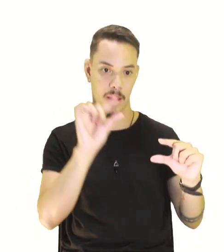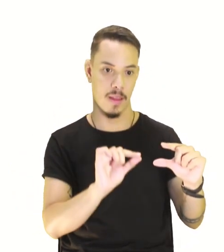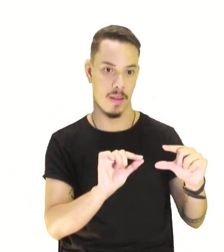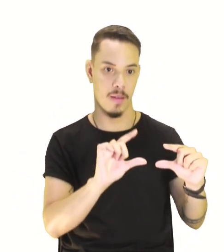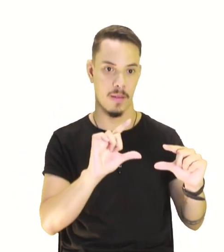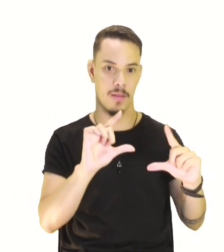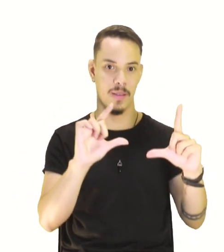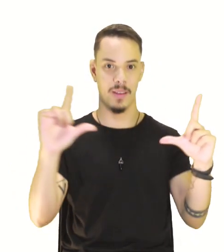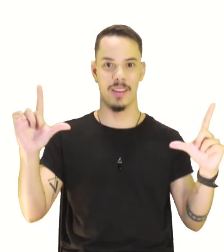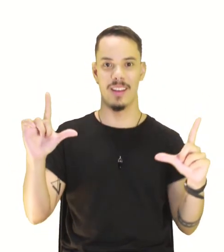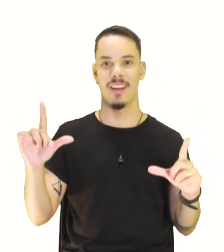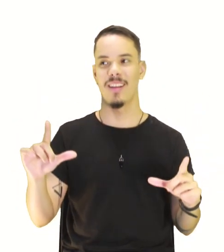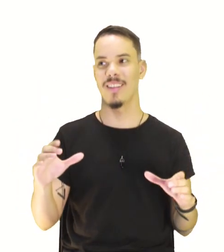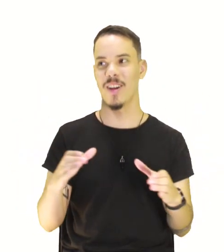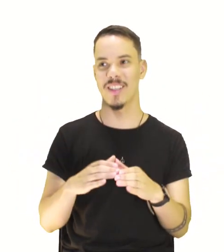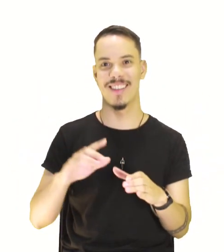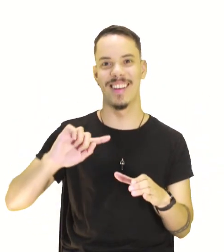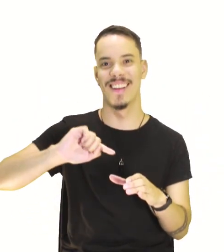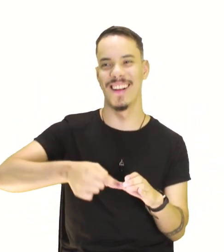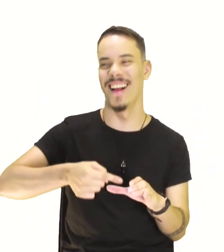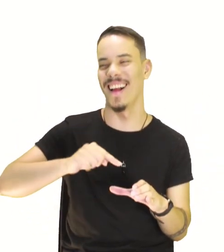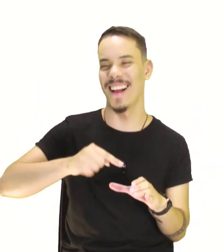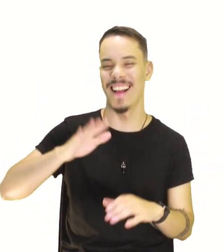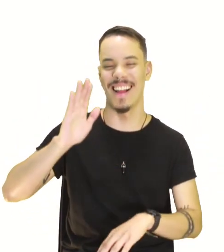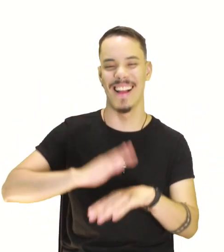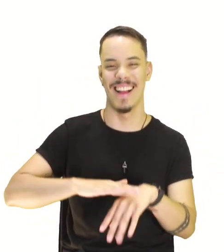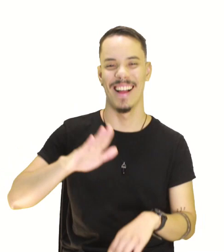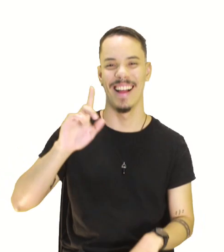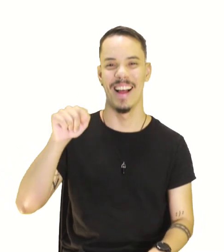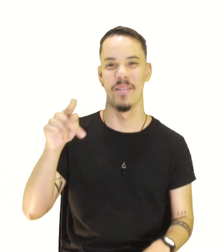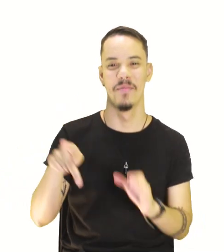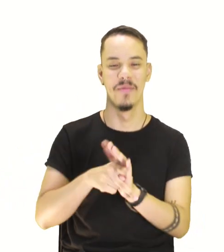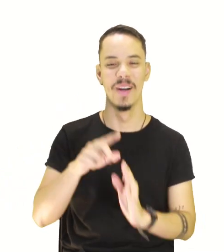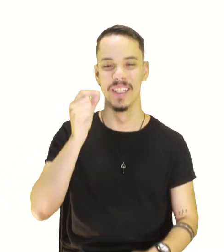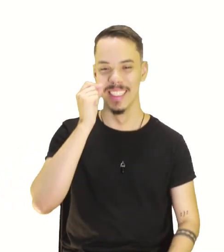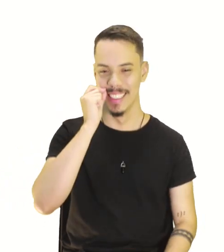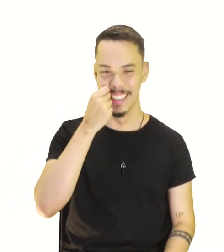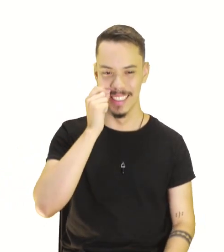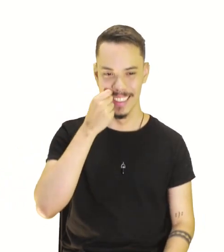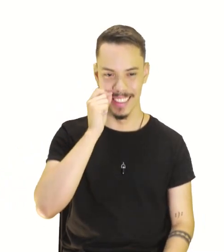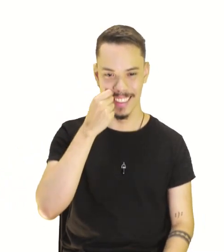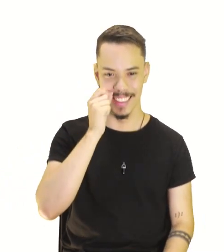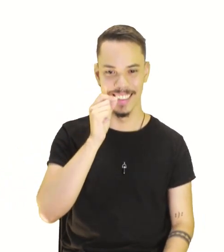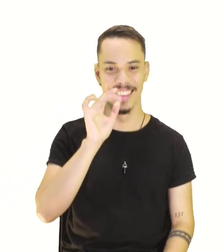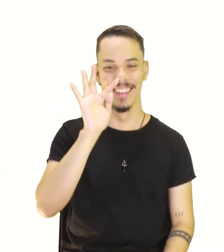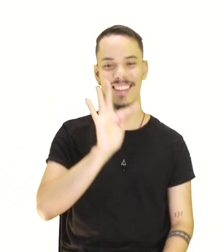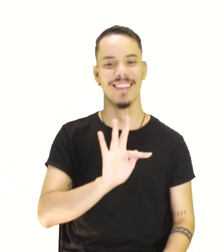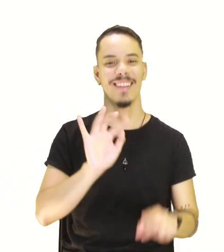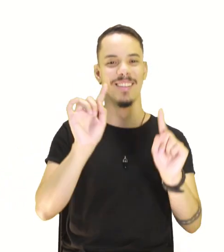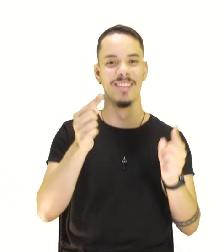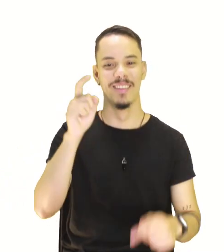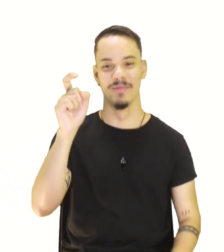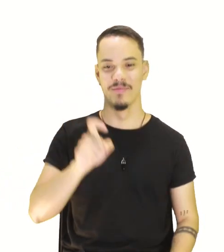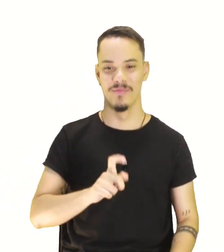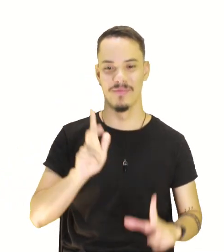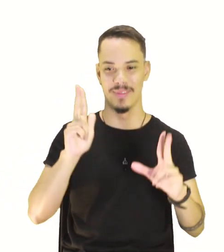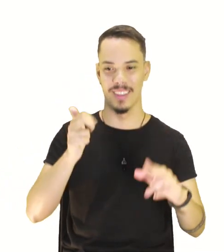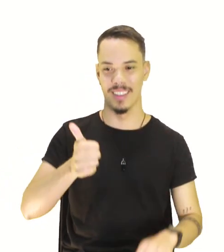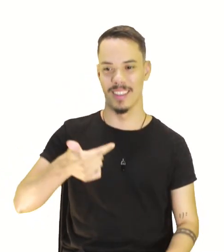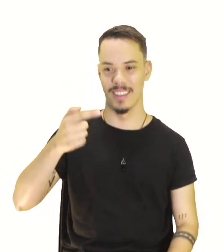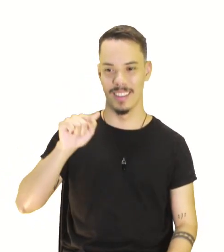queijo é suíço. Dada a função, então, agora, f de x igual a 12x, ou